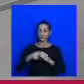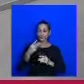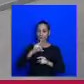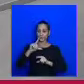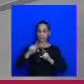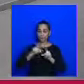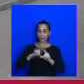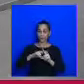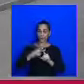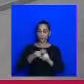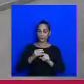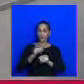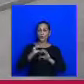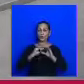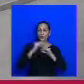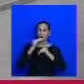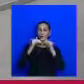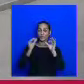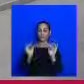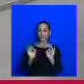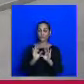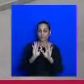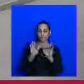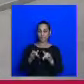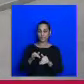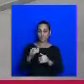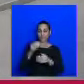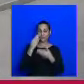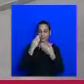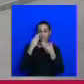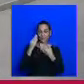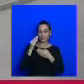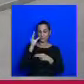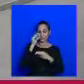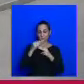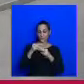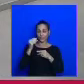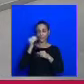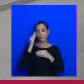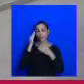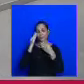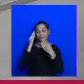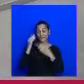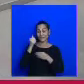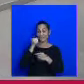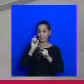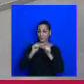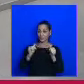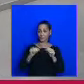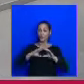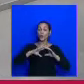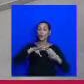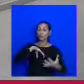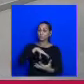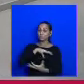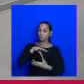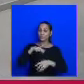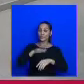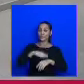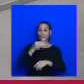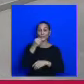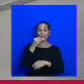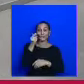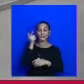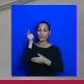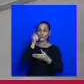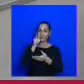segundo sorteio. Procedimento concluído. Obrigado, Paulo, Gabriela. Globo ligado. Você tem mais uma